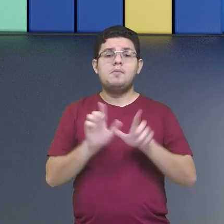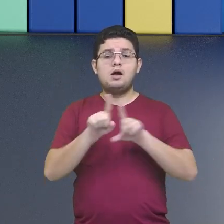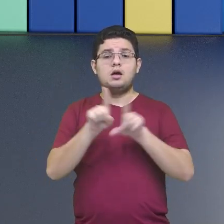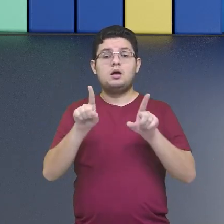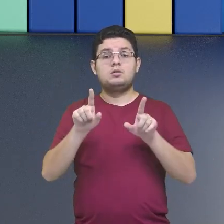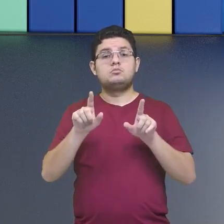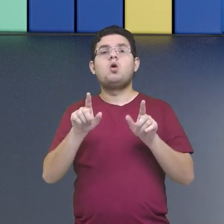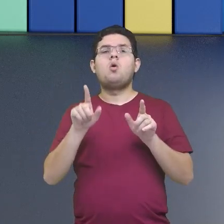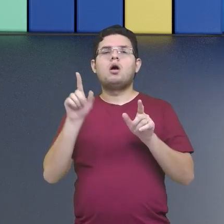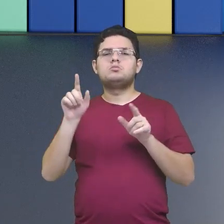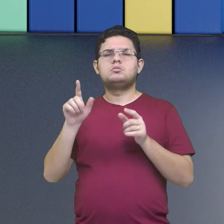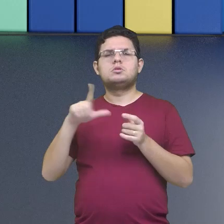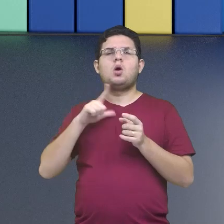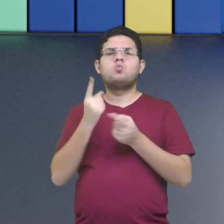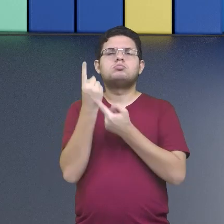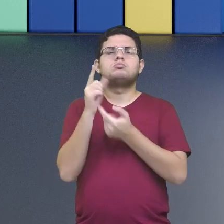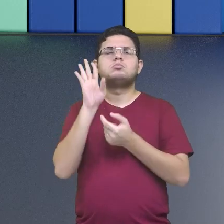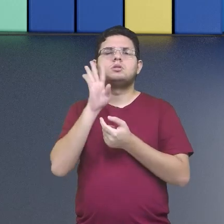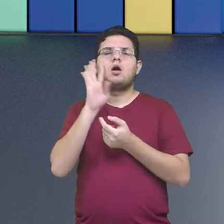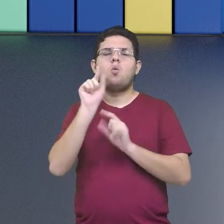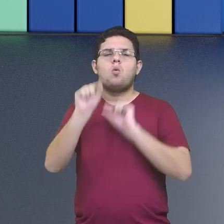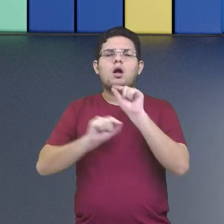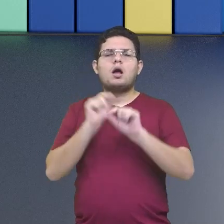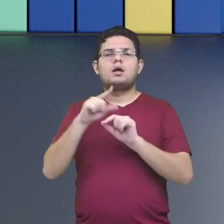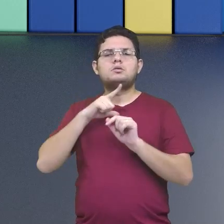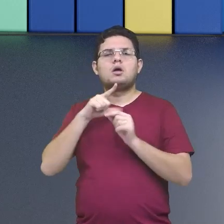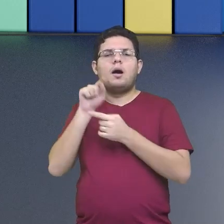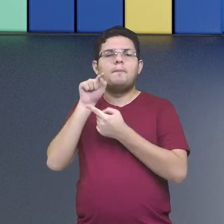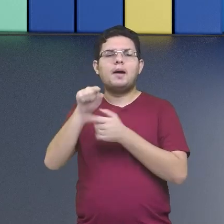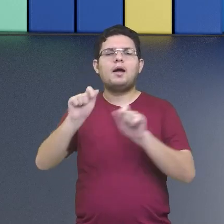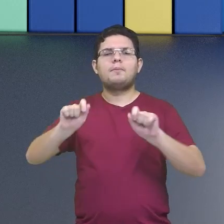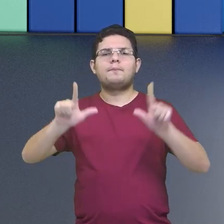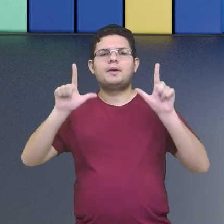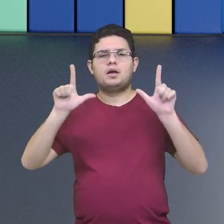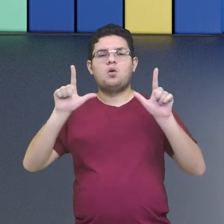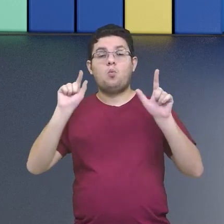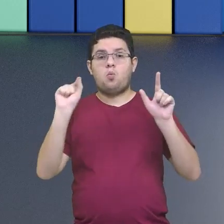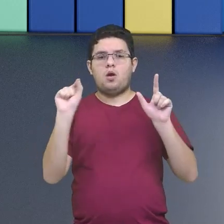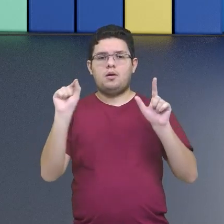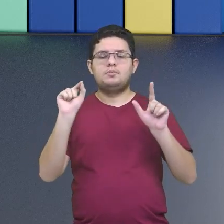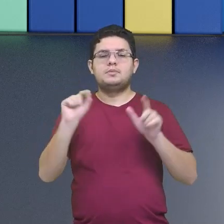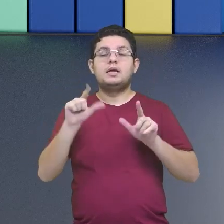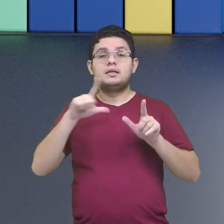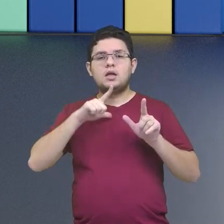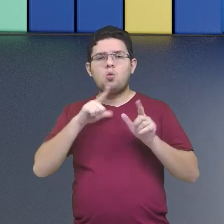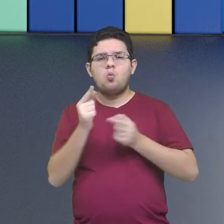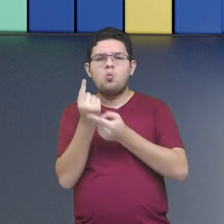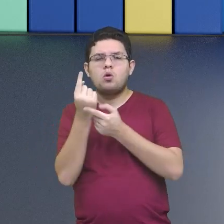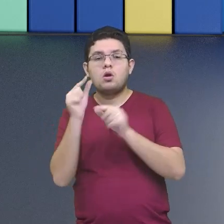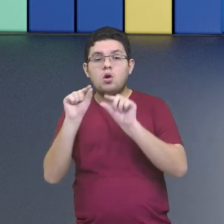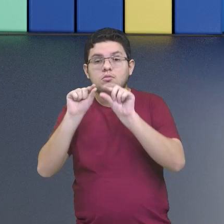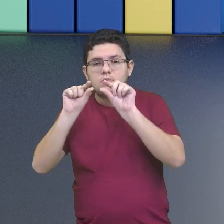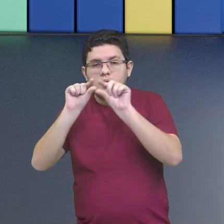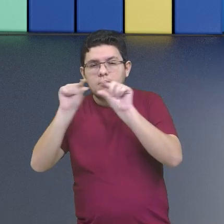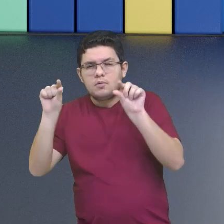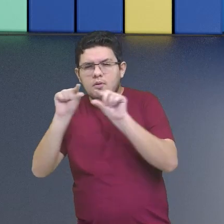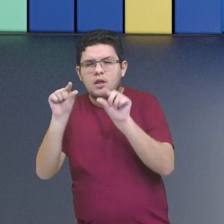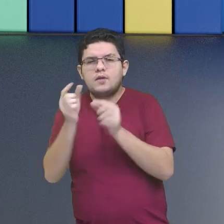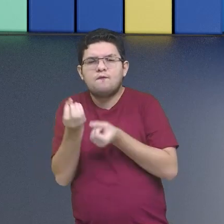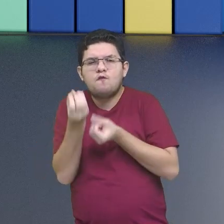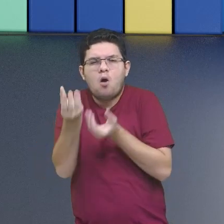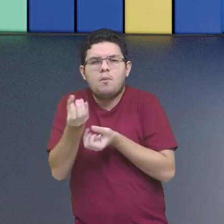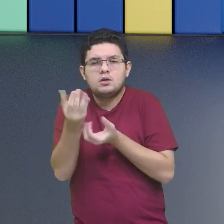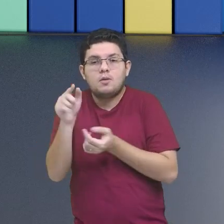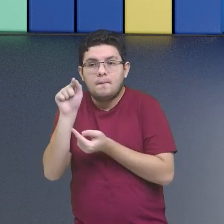clica em uma dessas visitas, desse tour virtual, tem o botãozinho ali de informação do lado, né? Então, quando